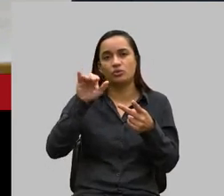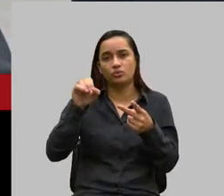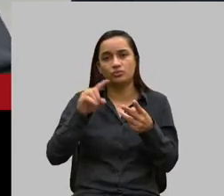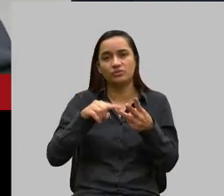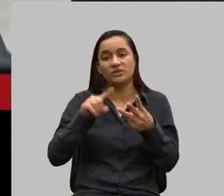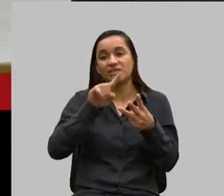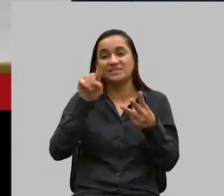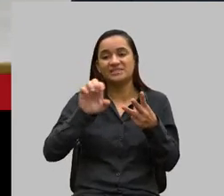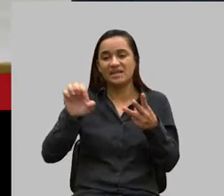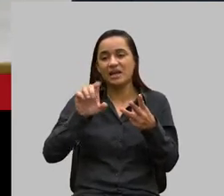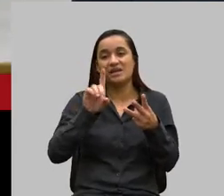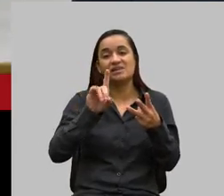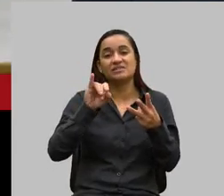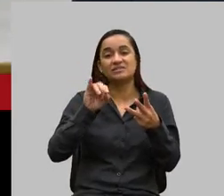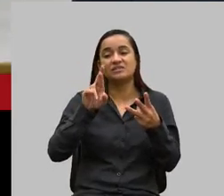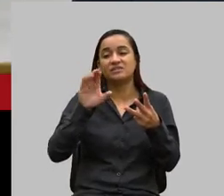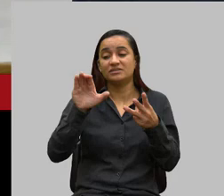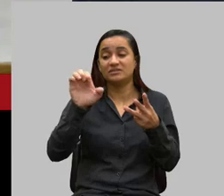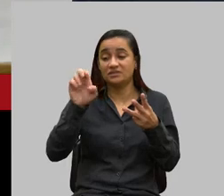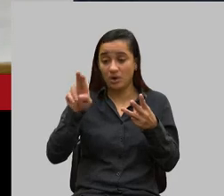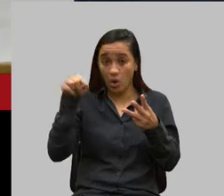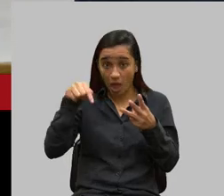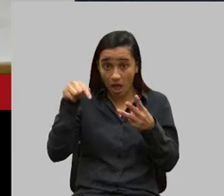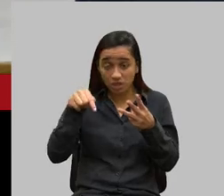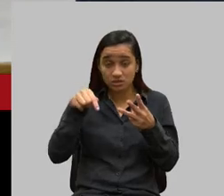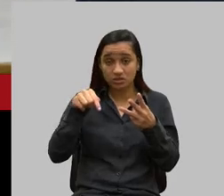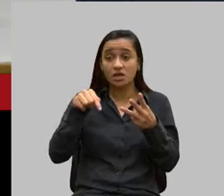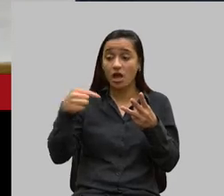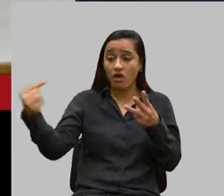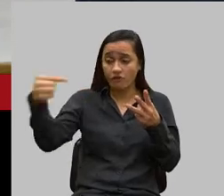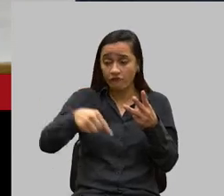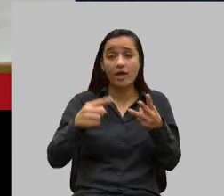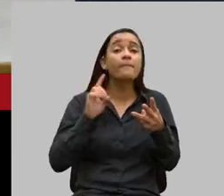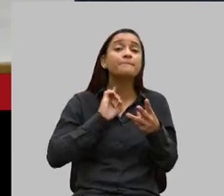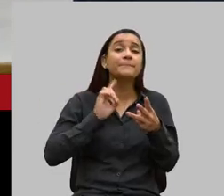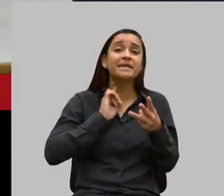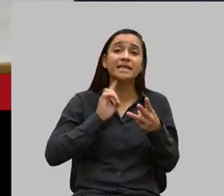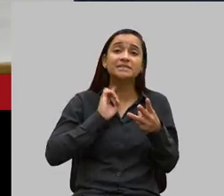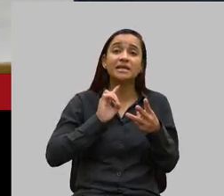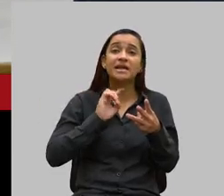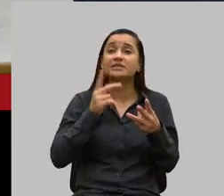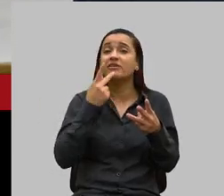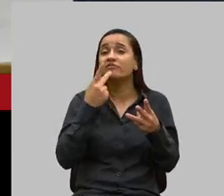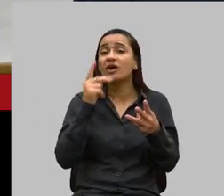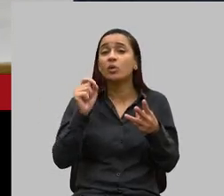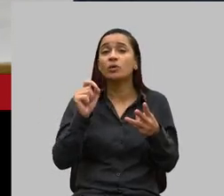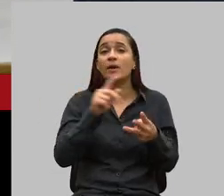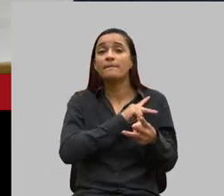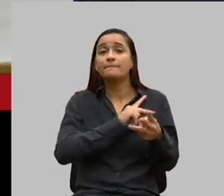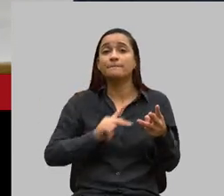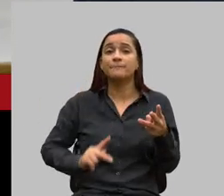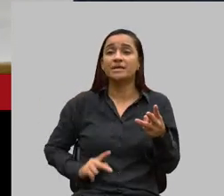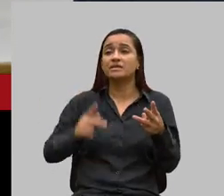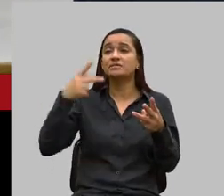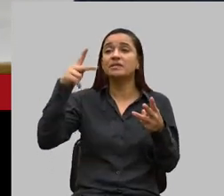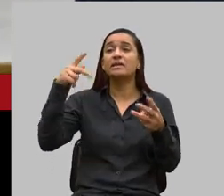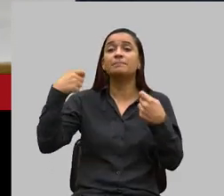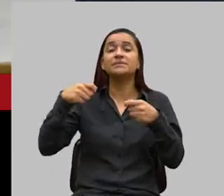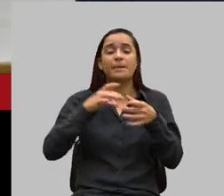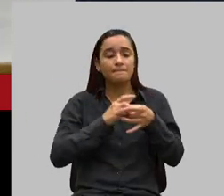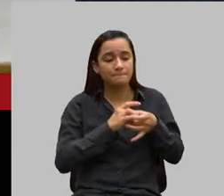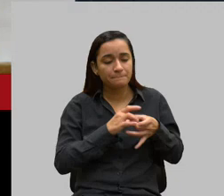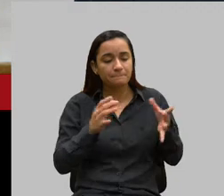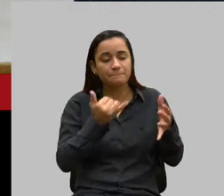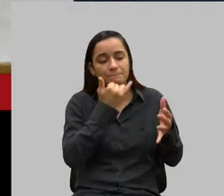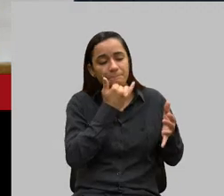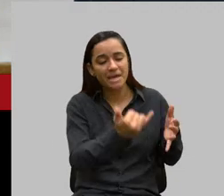o Zé deceu inclusive ele teve aqui em Minas Gerais e falou que o presidente dele tinha que perdoar a dívida e eu acho que